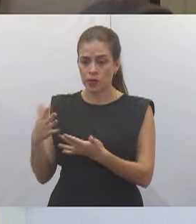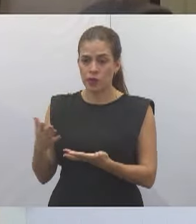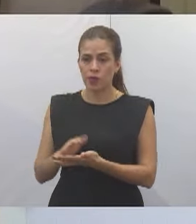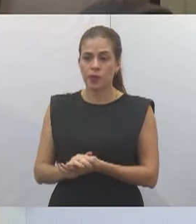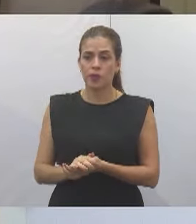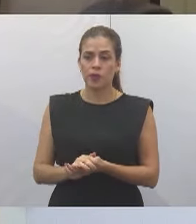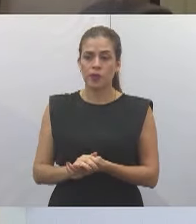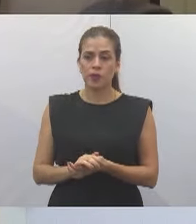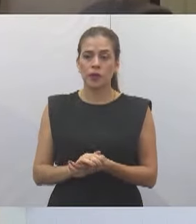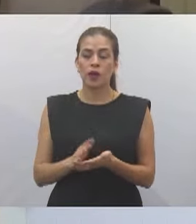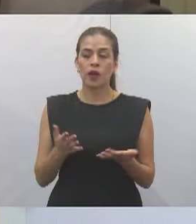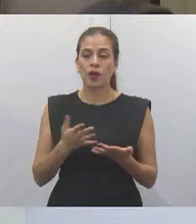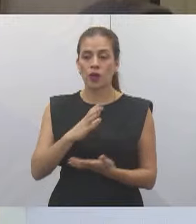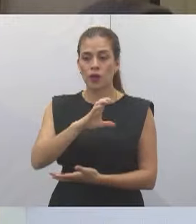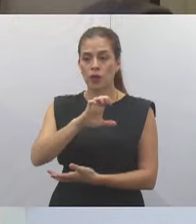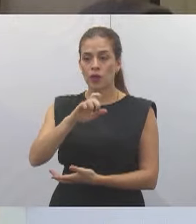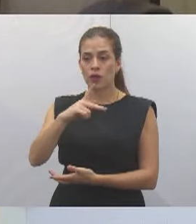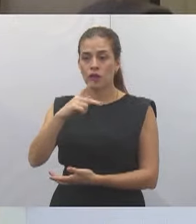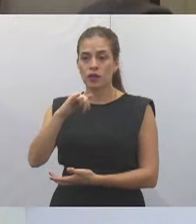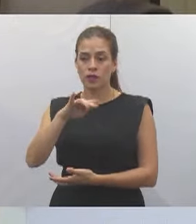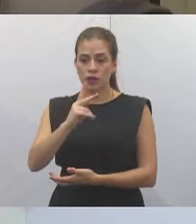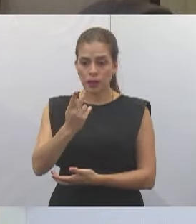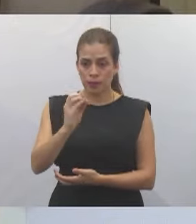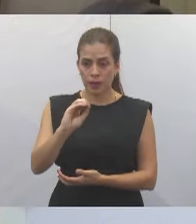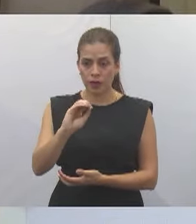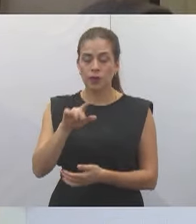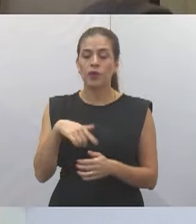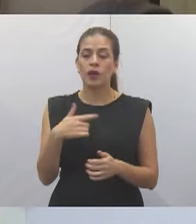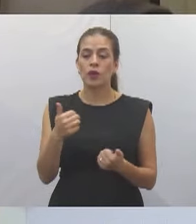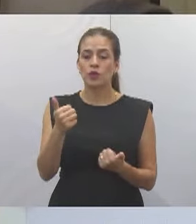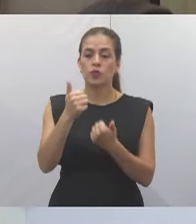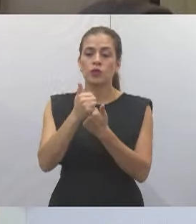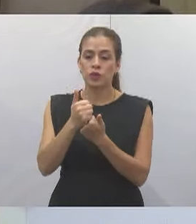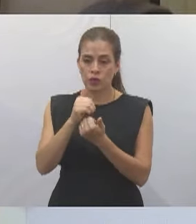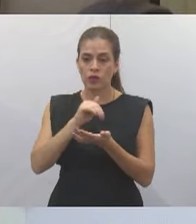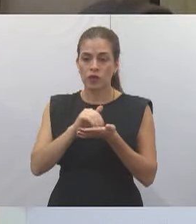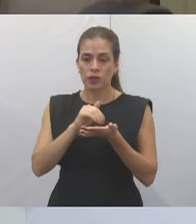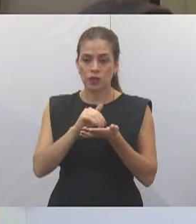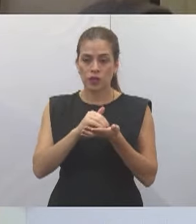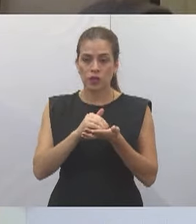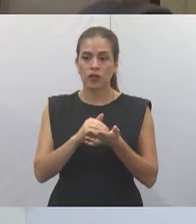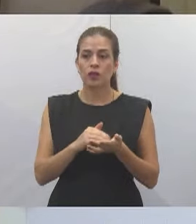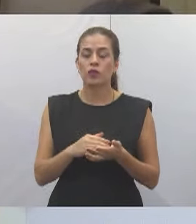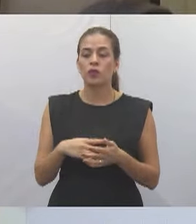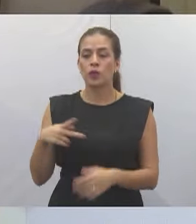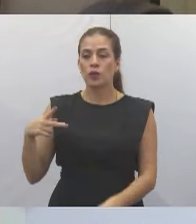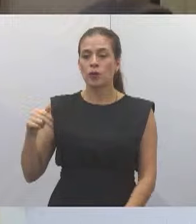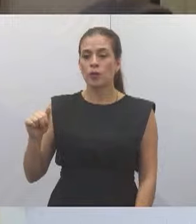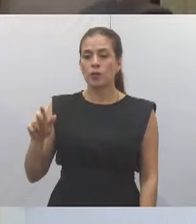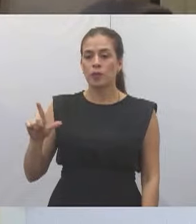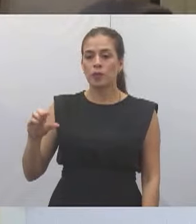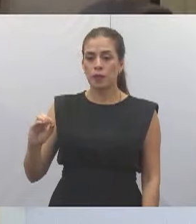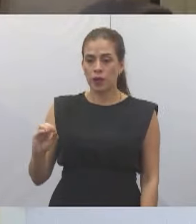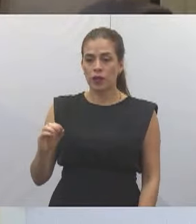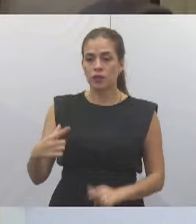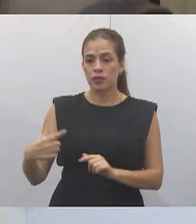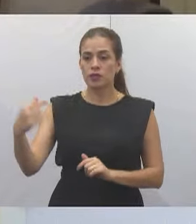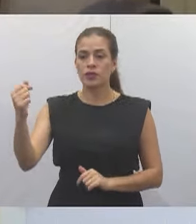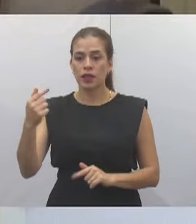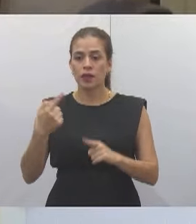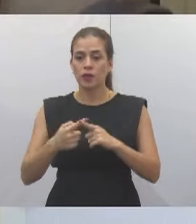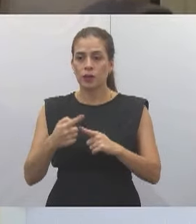O Cepinho agora é o secretário adjunto. O seu Paulo saiu porque o neto dele vai